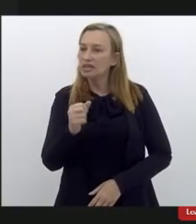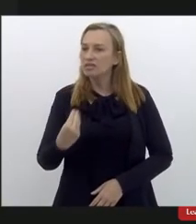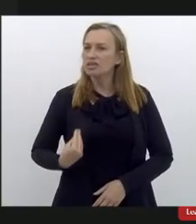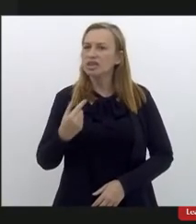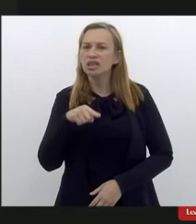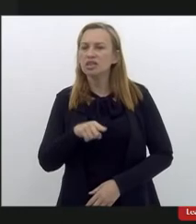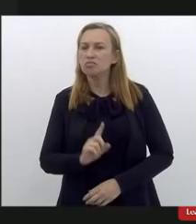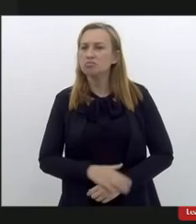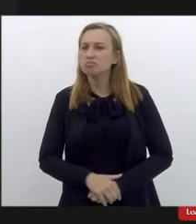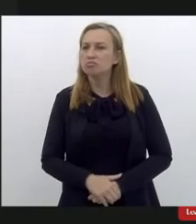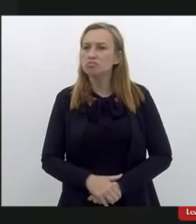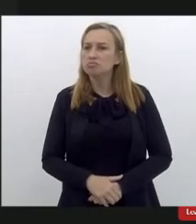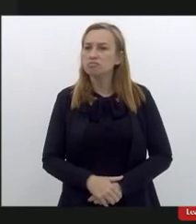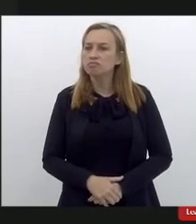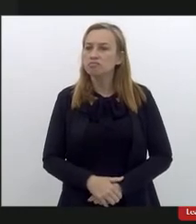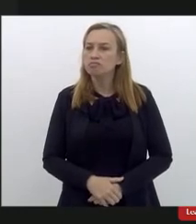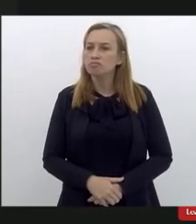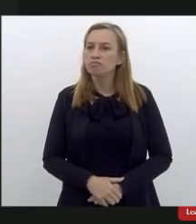não?